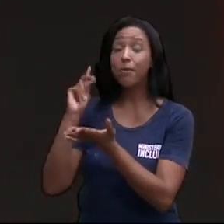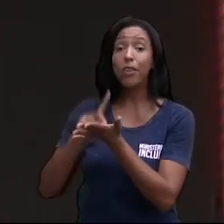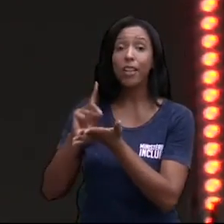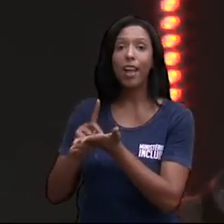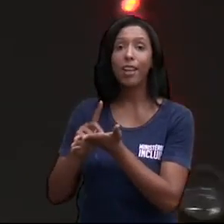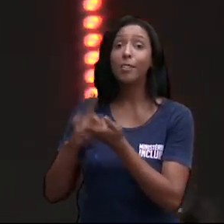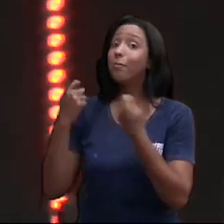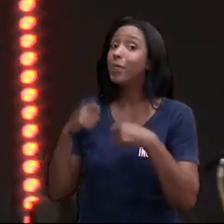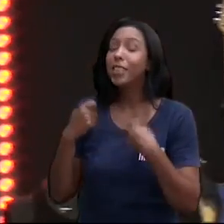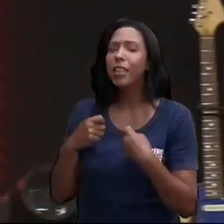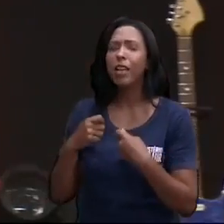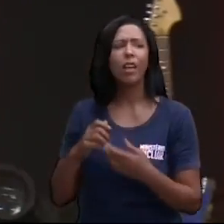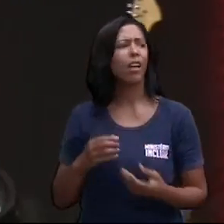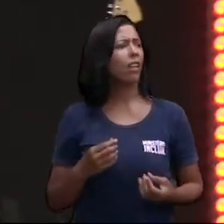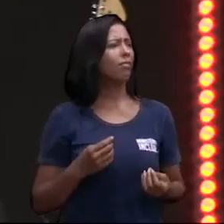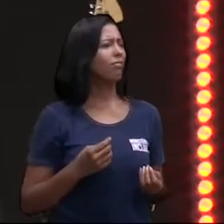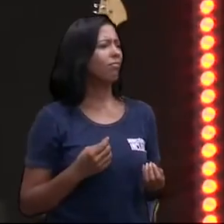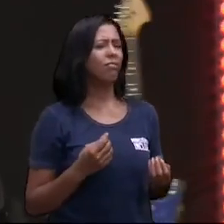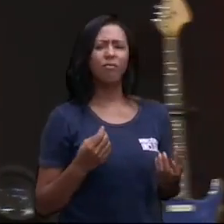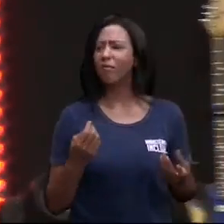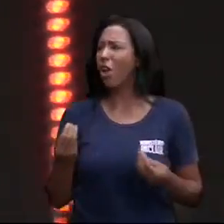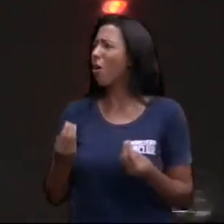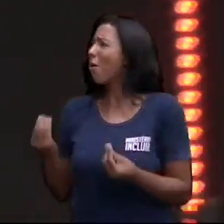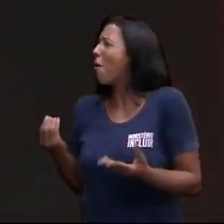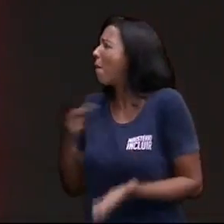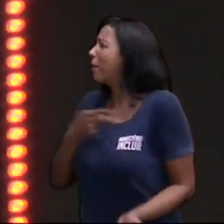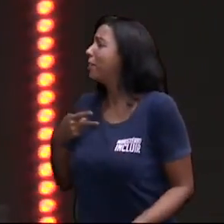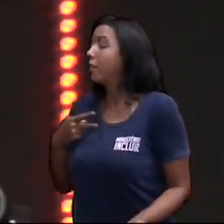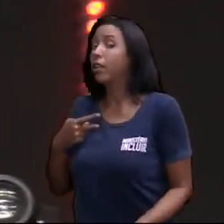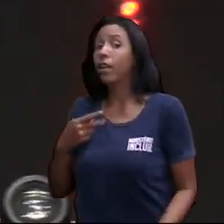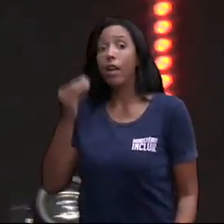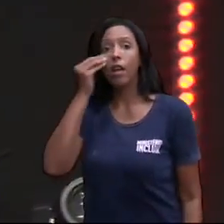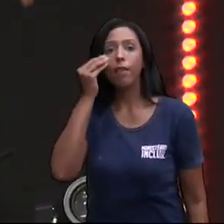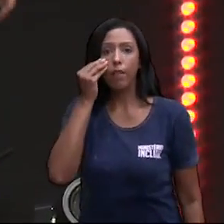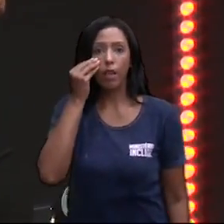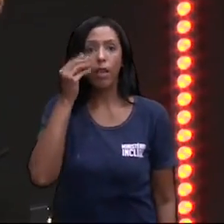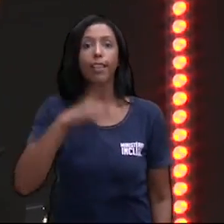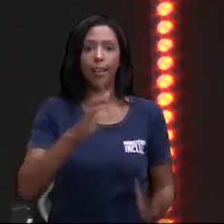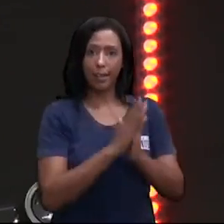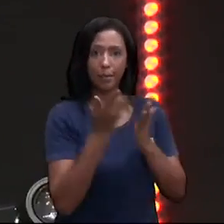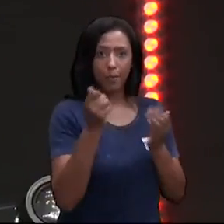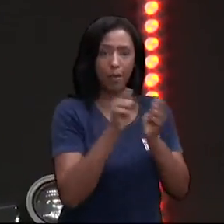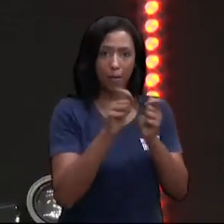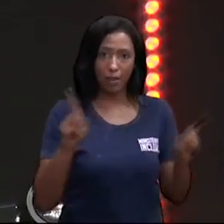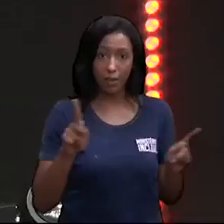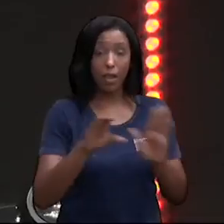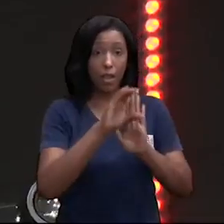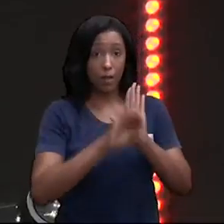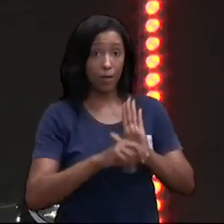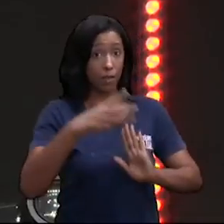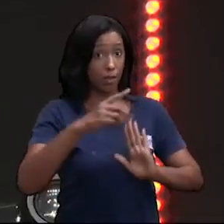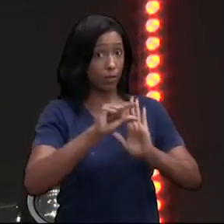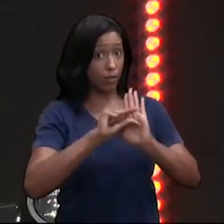relacionamento para com quem isso pastor rapaz dá uma olhada que diz Apocalipse 3 20 Jesus